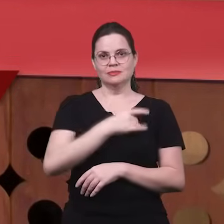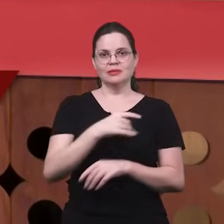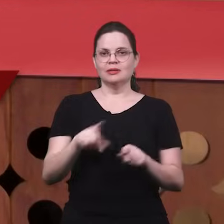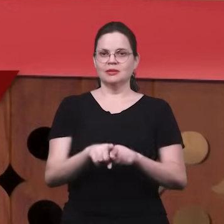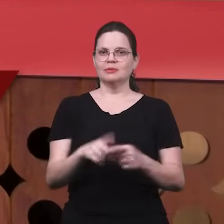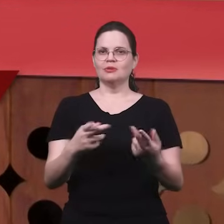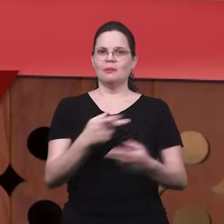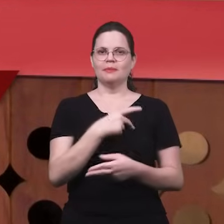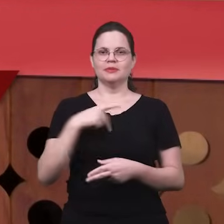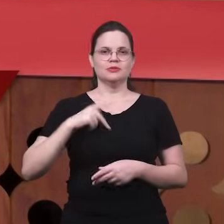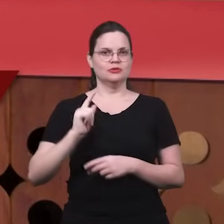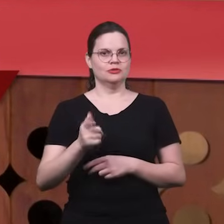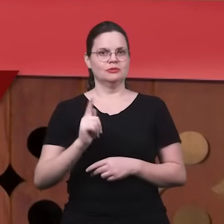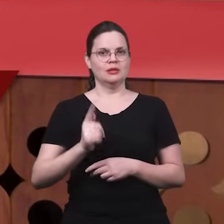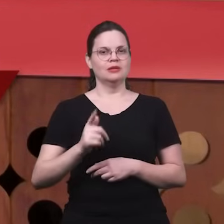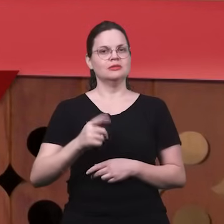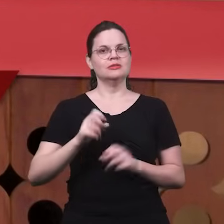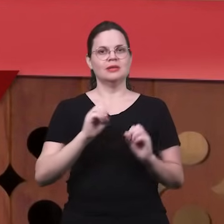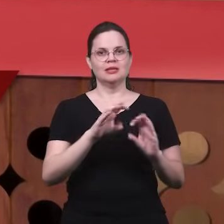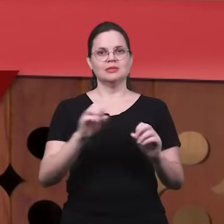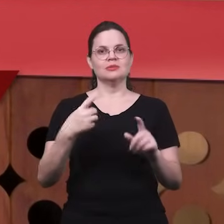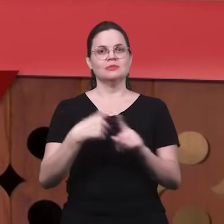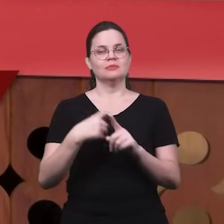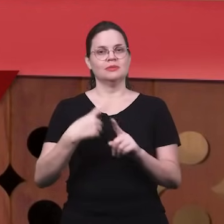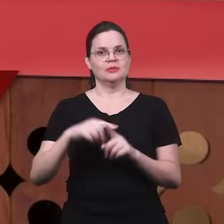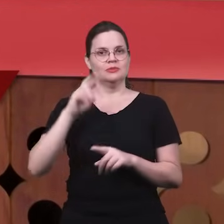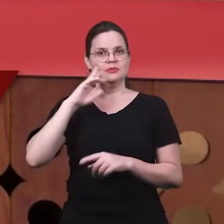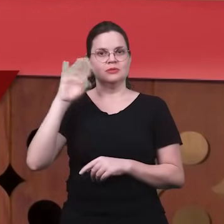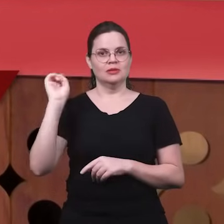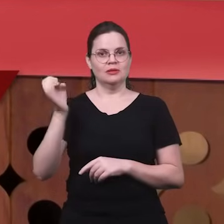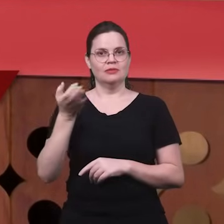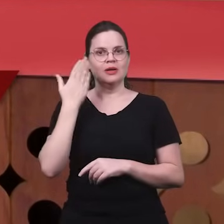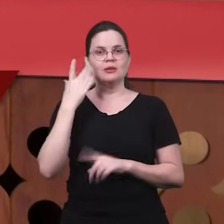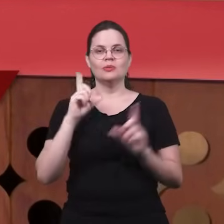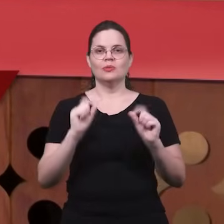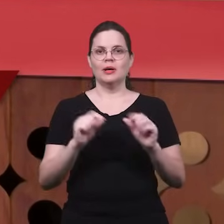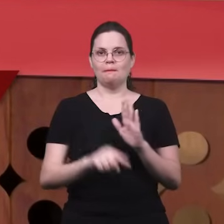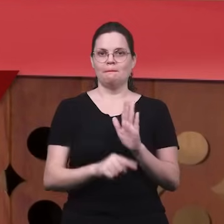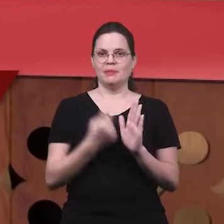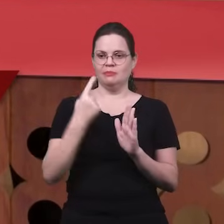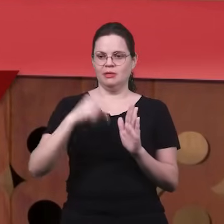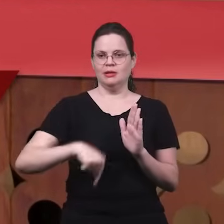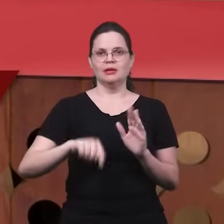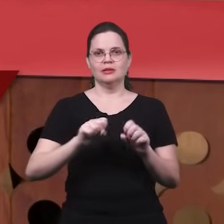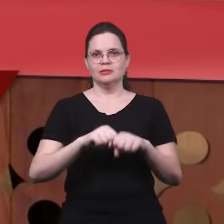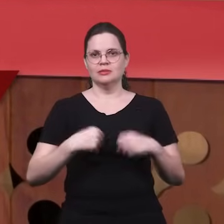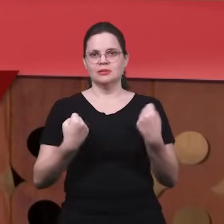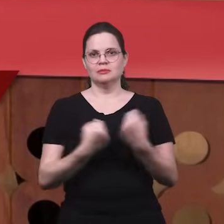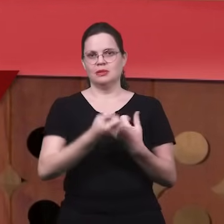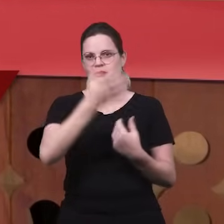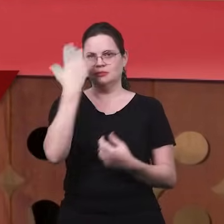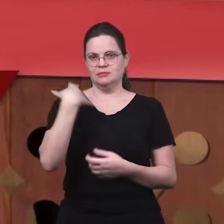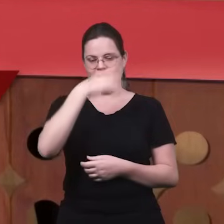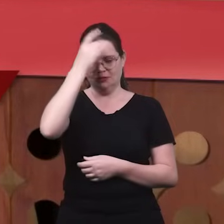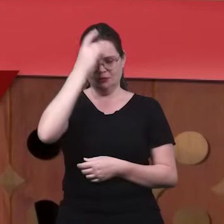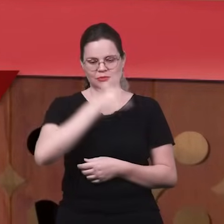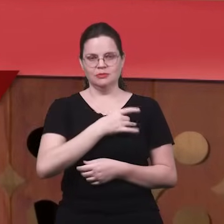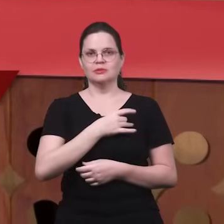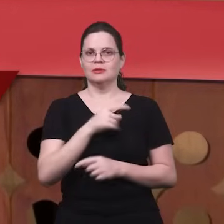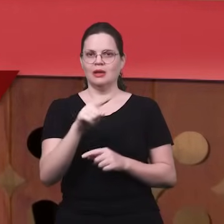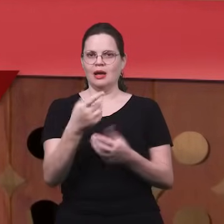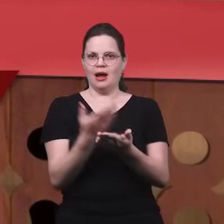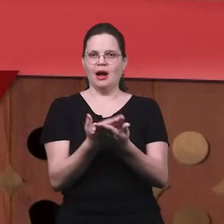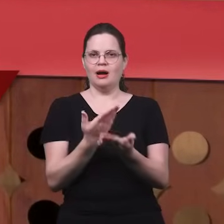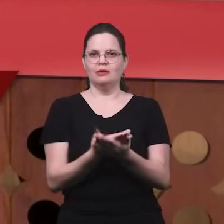ensinou, né? Verdade. Com uma revelação que você deu a ele, que a primeira coisa no seminário, batismo com o Espírito Santo, que é a aula que o senhor dá. Gostaria até